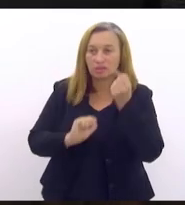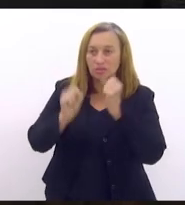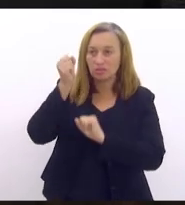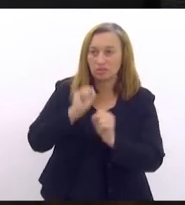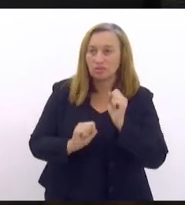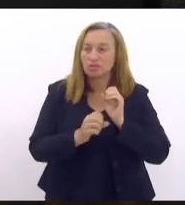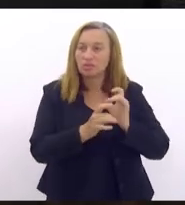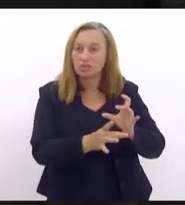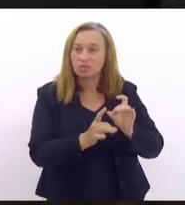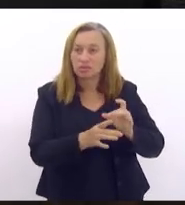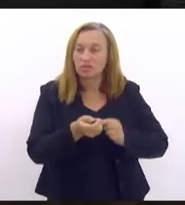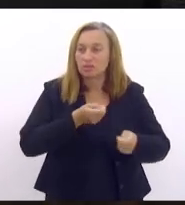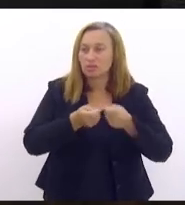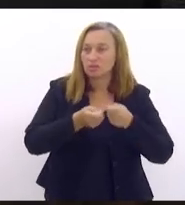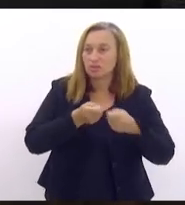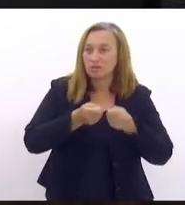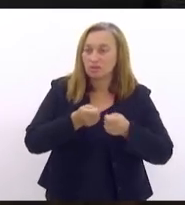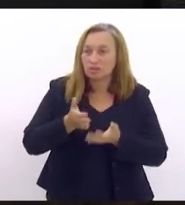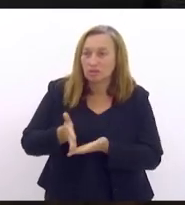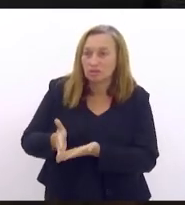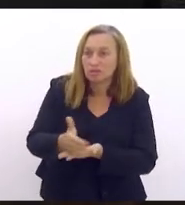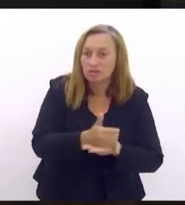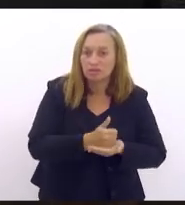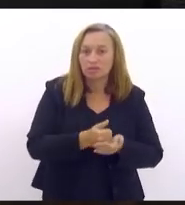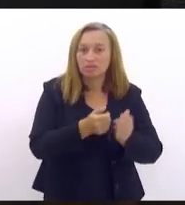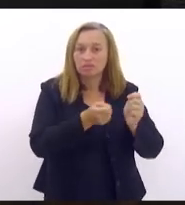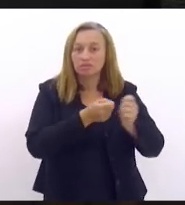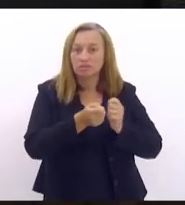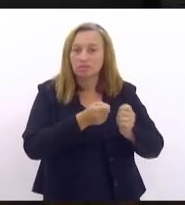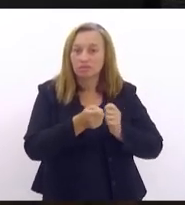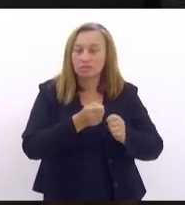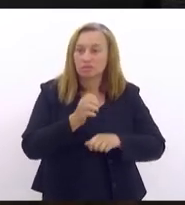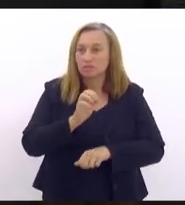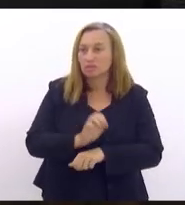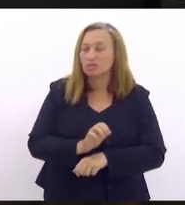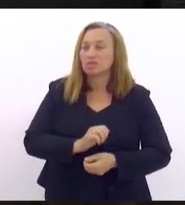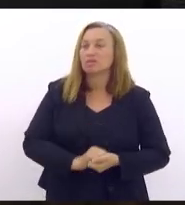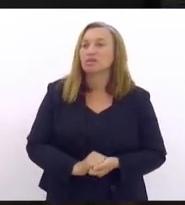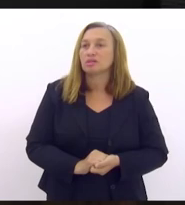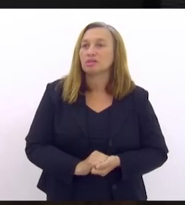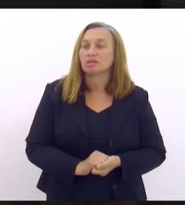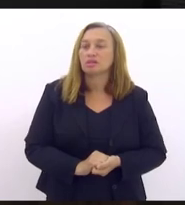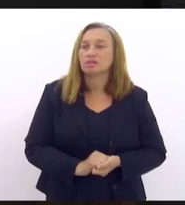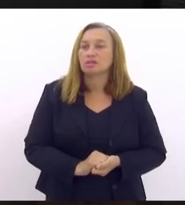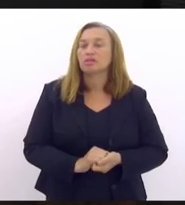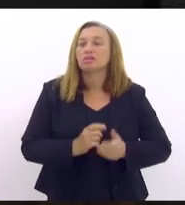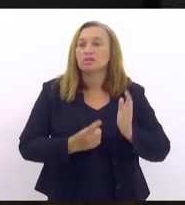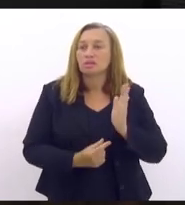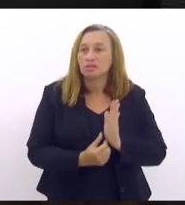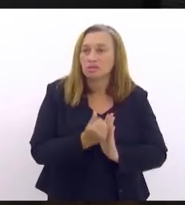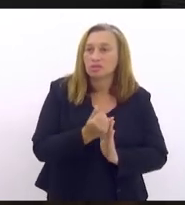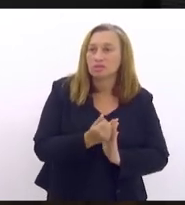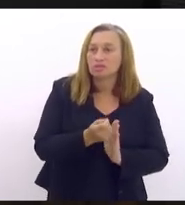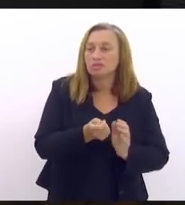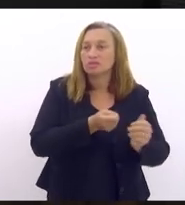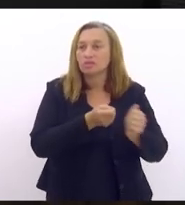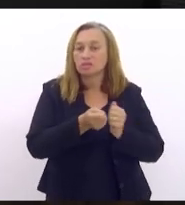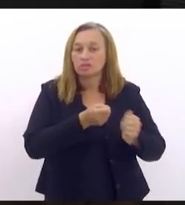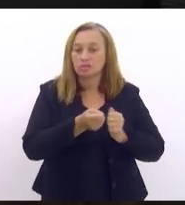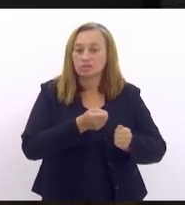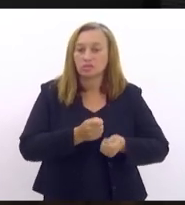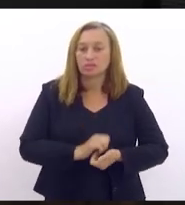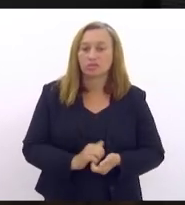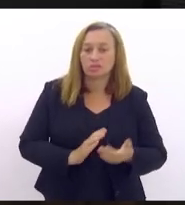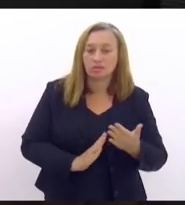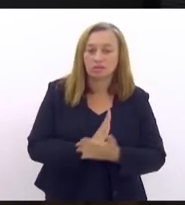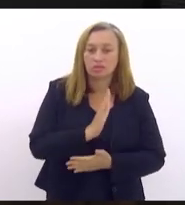de Tributação, Controle da Arrecadação Estadual, de Fiscalização dos Tributos Estaduais, favorável, e de Orçamento, Finanças, Fiscalização Financeira e